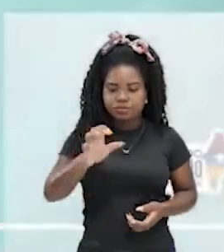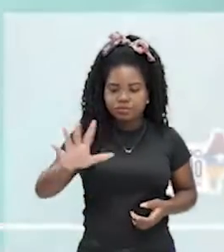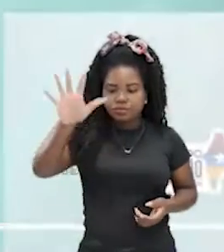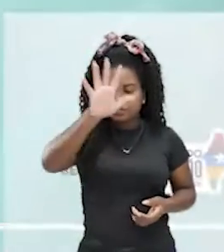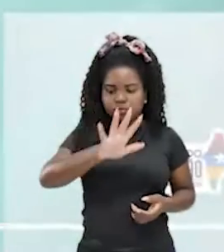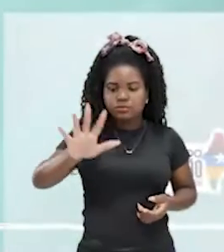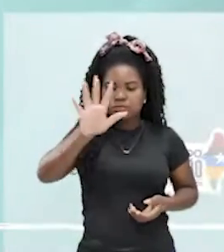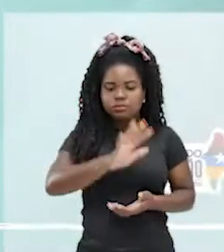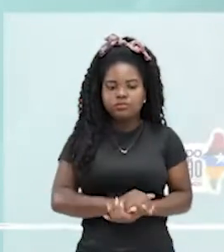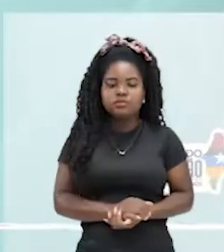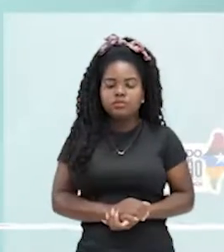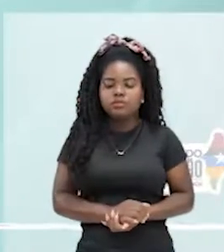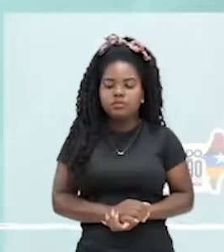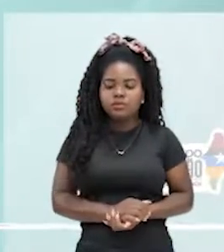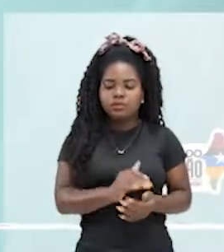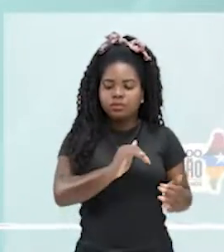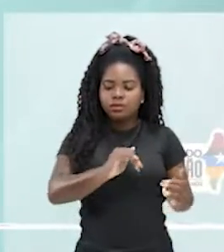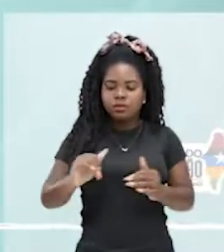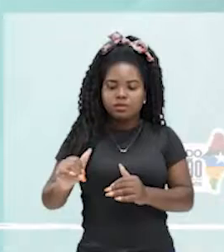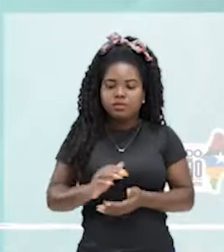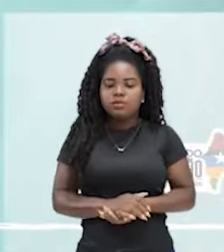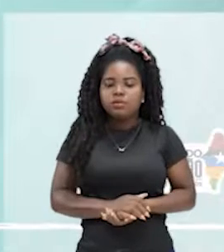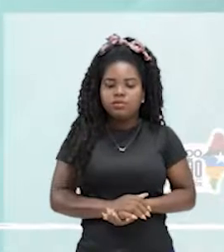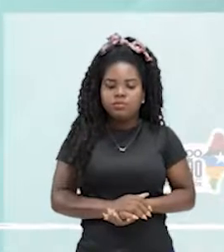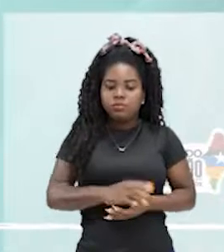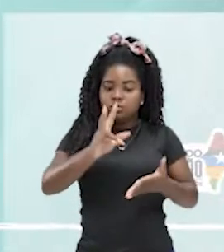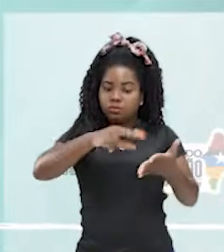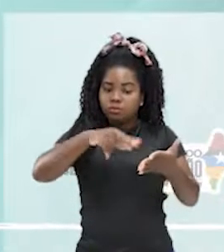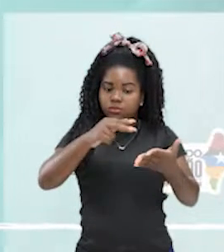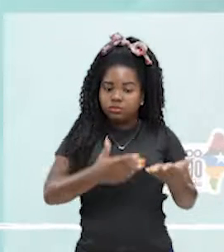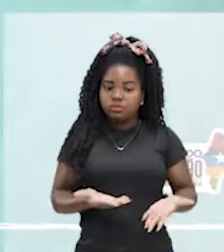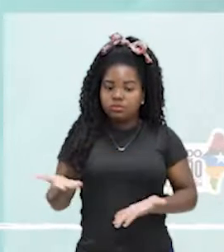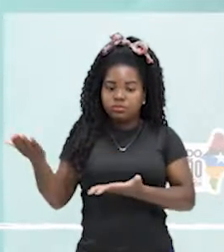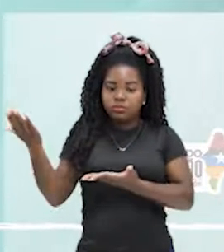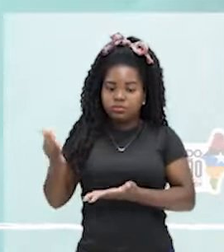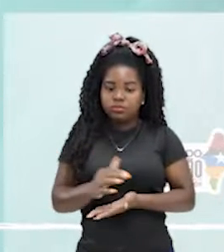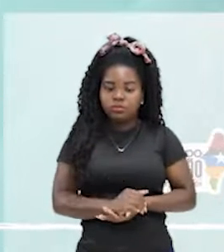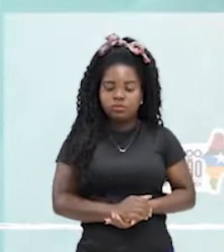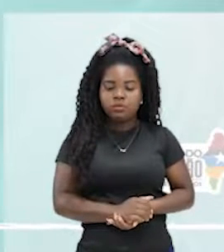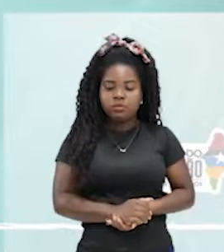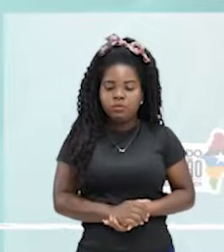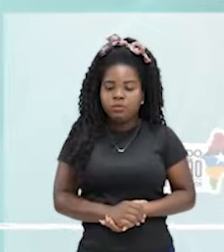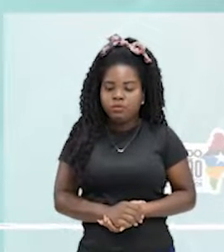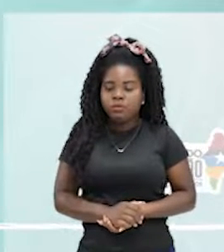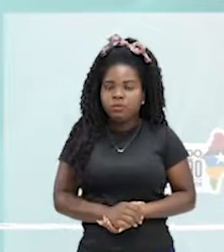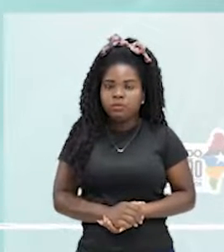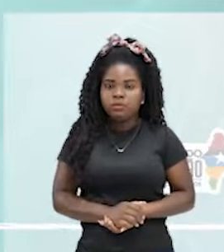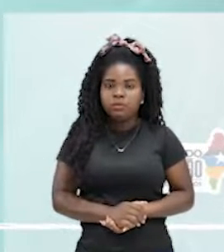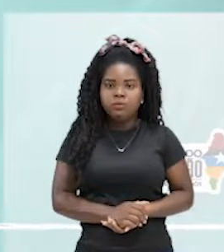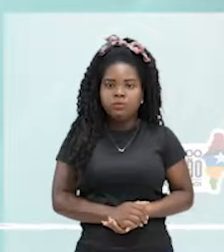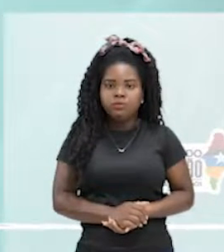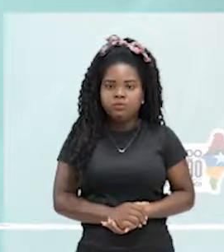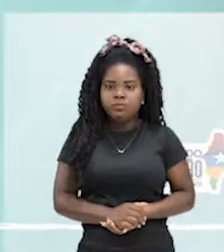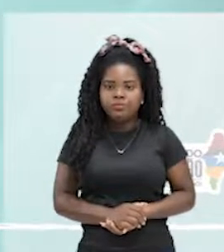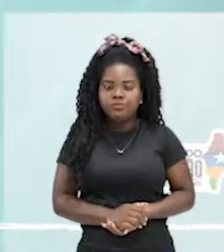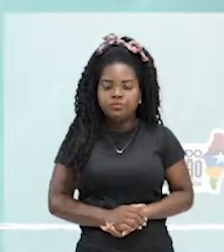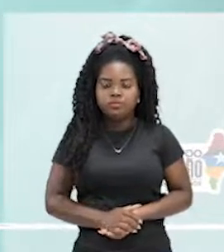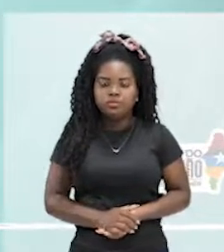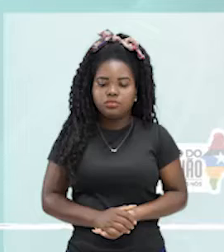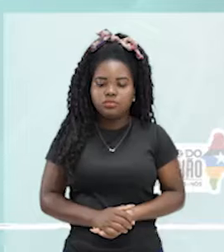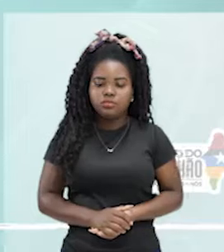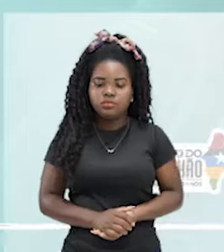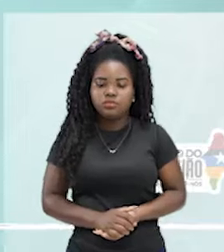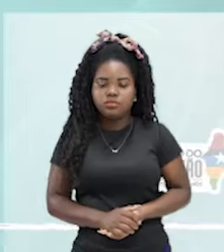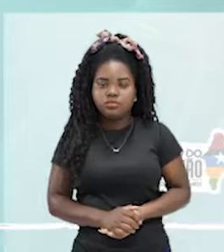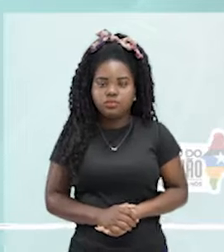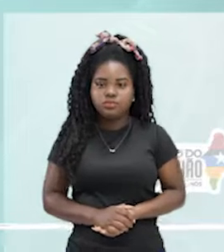Certo? Então, o Artaud ele dizia o seguinte: o processo de criação aproxima-se sempre da angústia, que é um